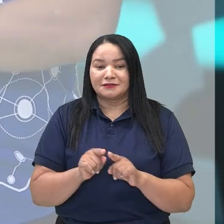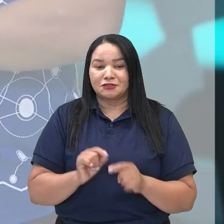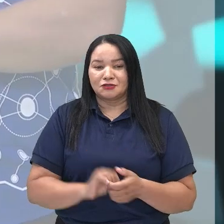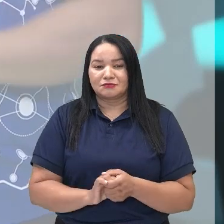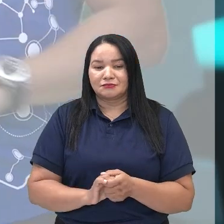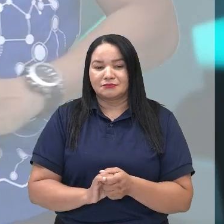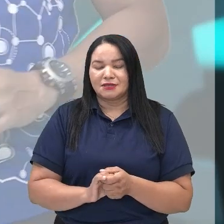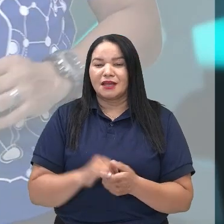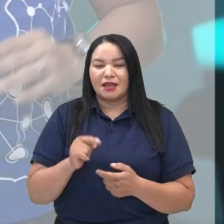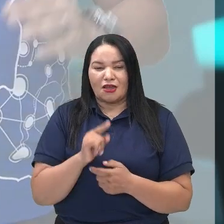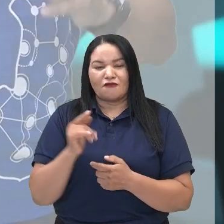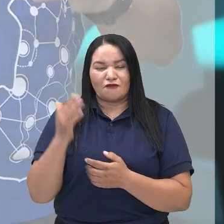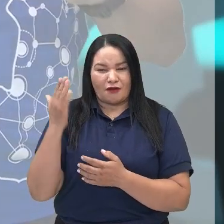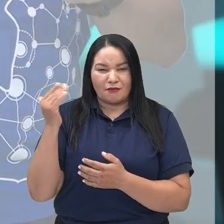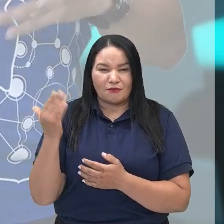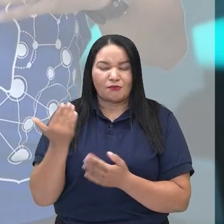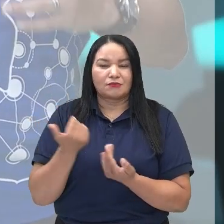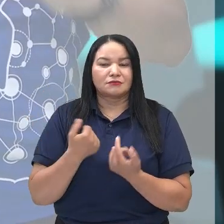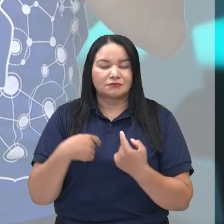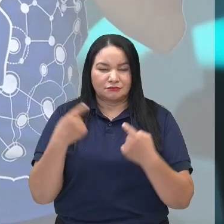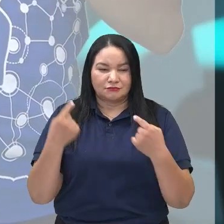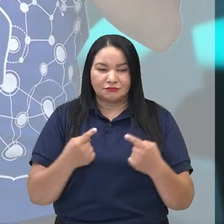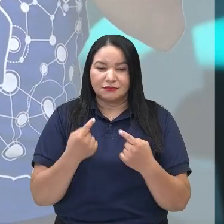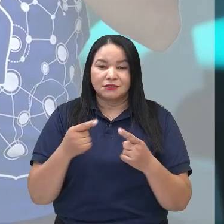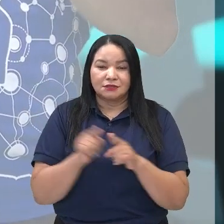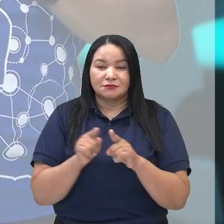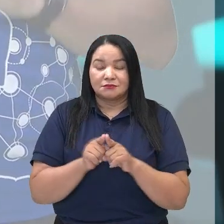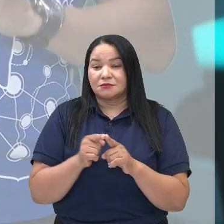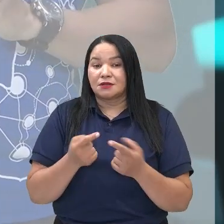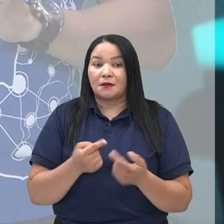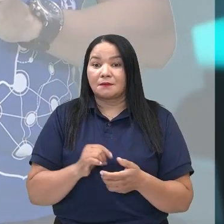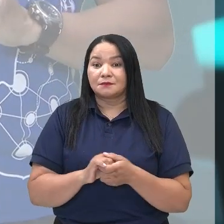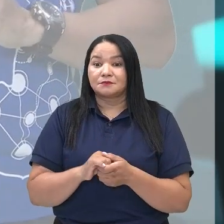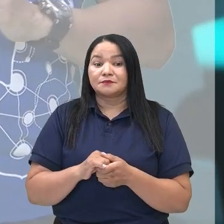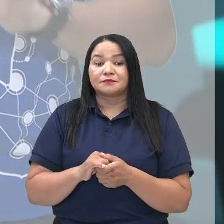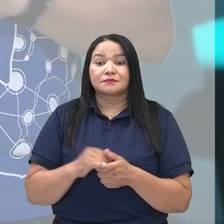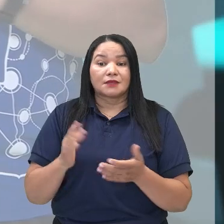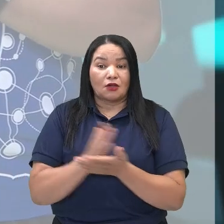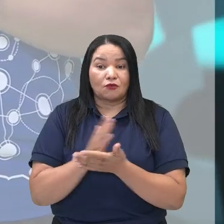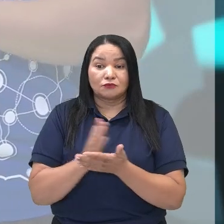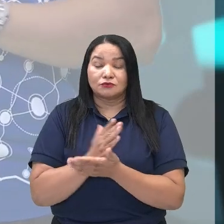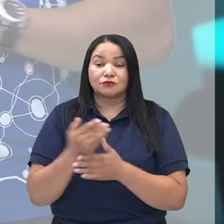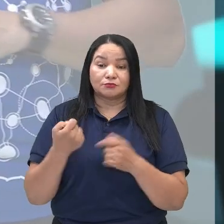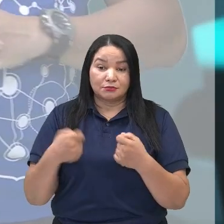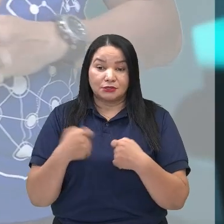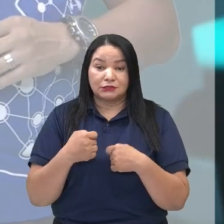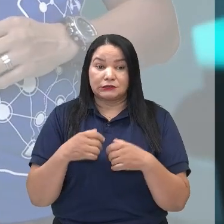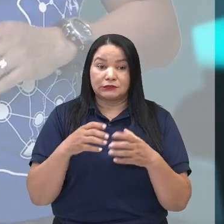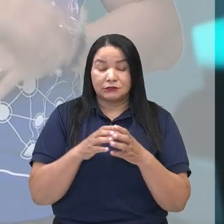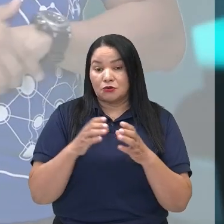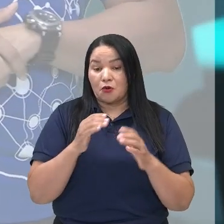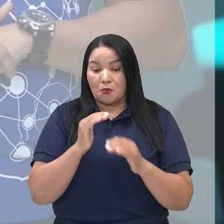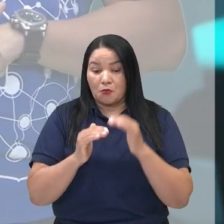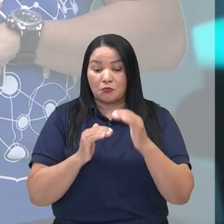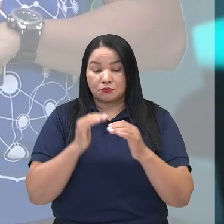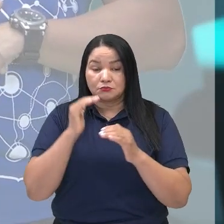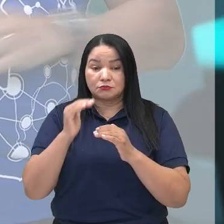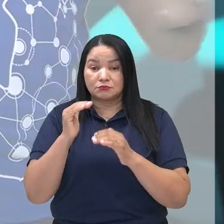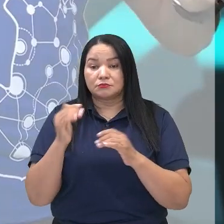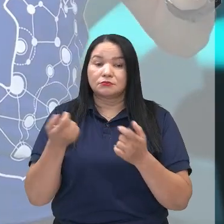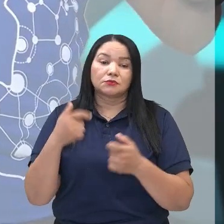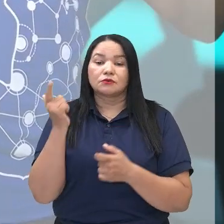torneios mais famosos e conceituados que os esportistas precisam alcançar ali o ranking mais elevado para chegar ali nesses